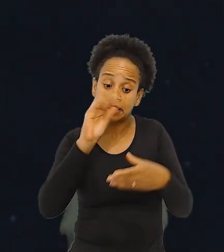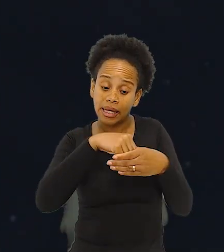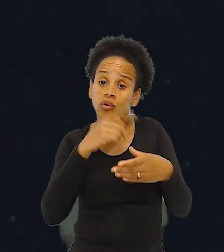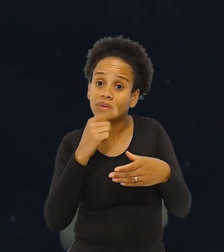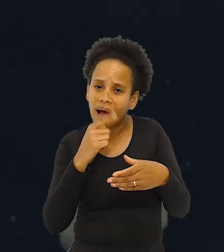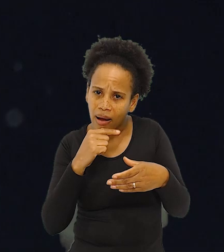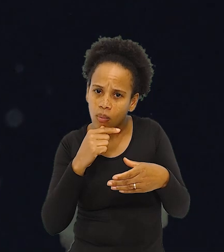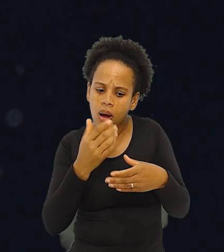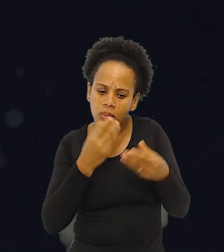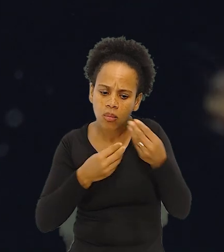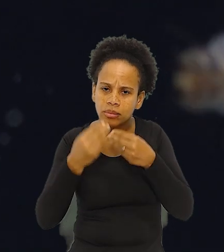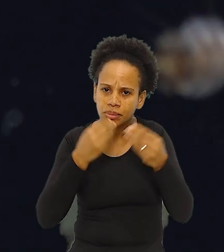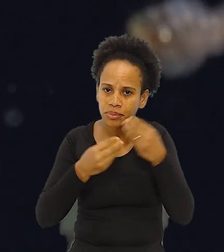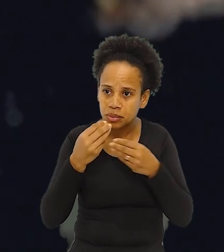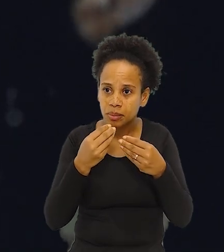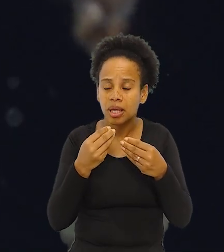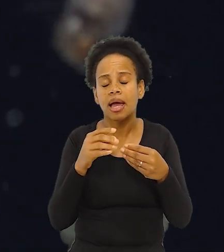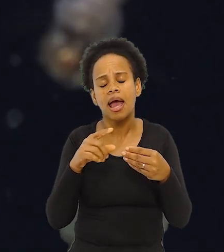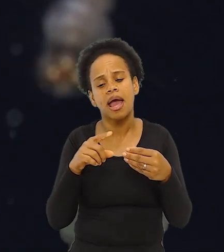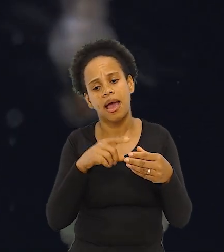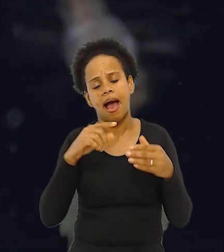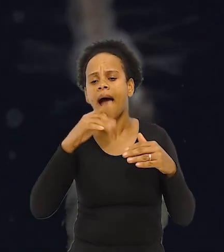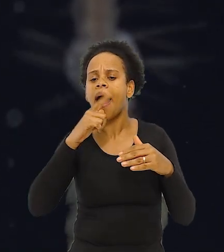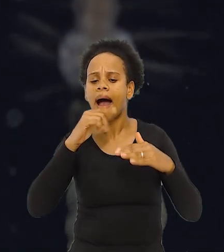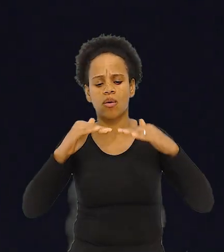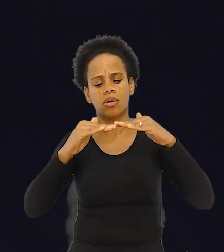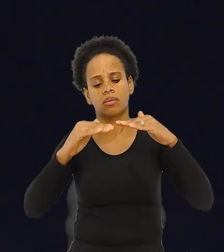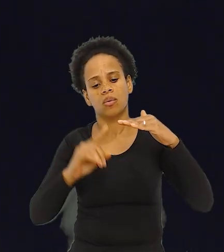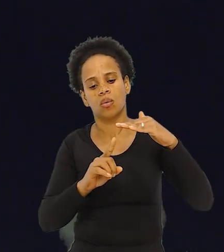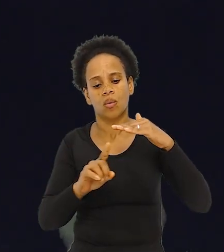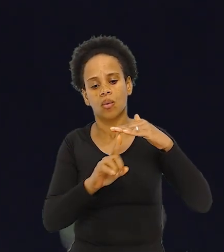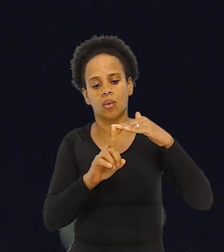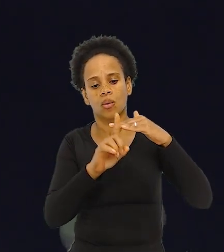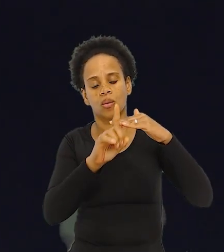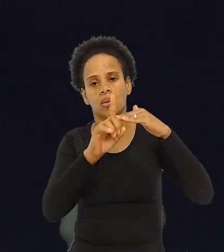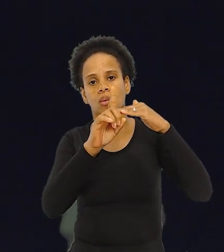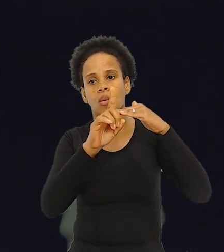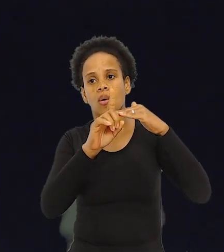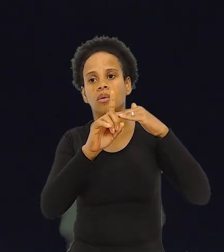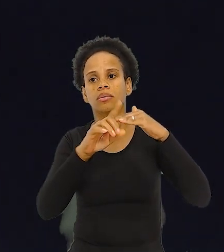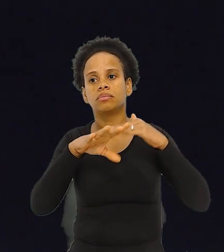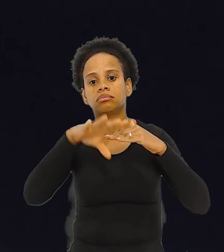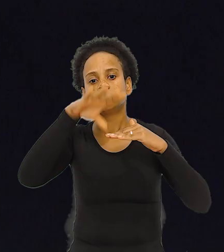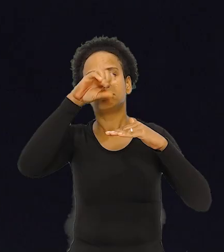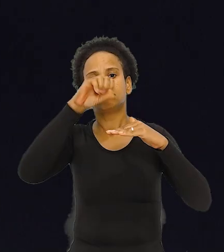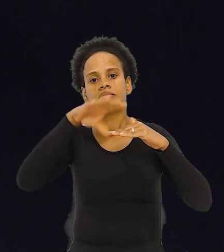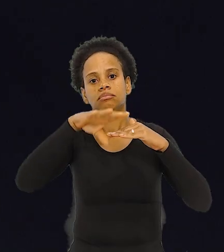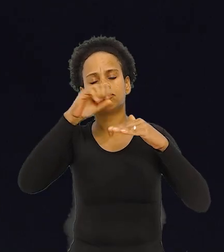essa fase, sobem frequentemente à superfície líquida para respirar através de um